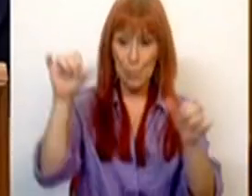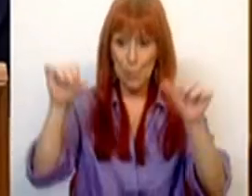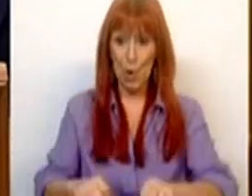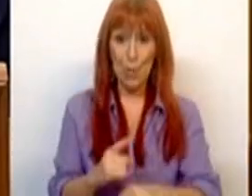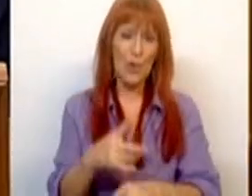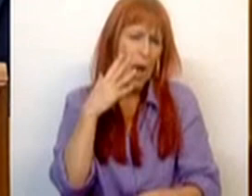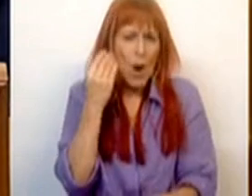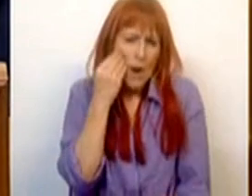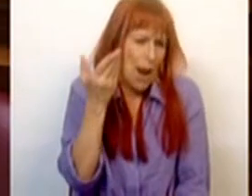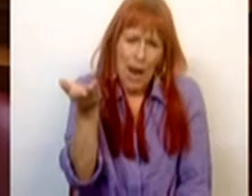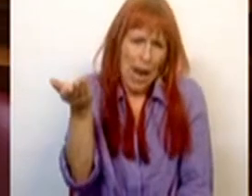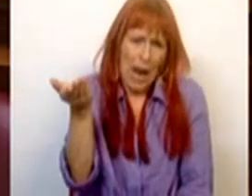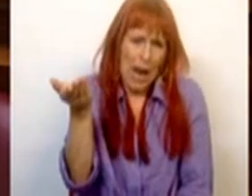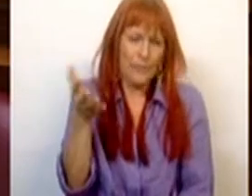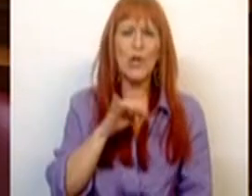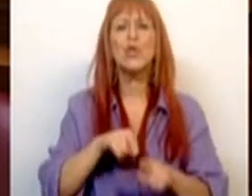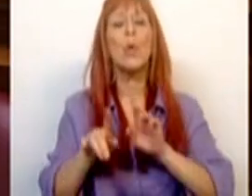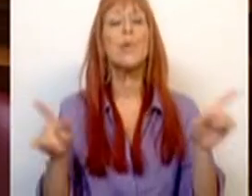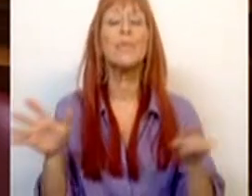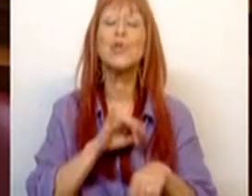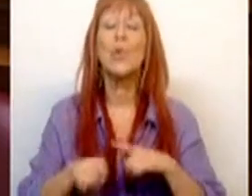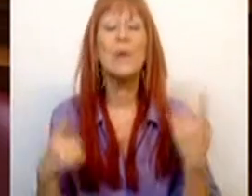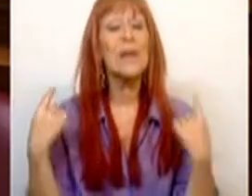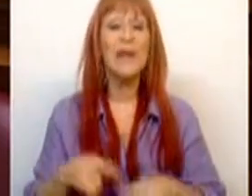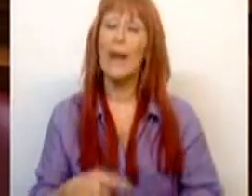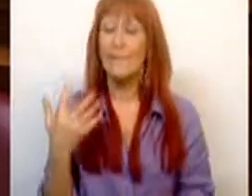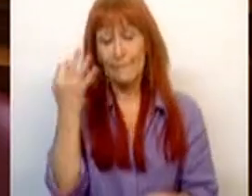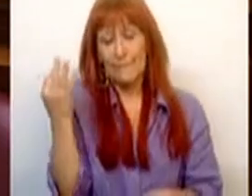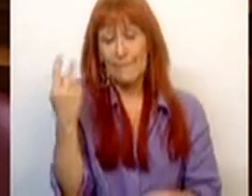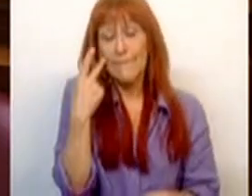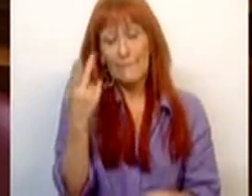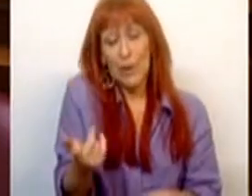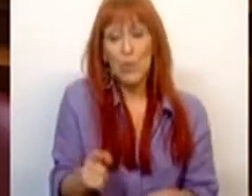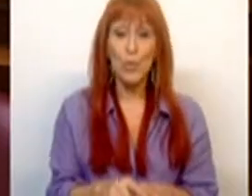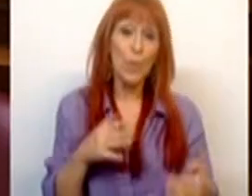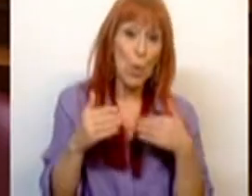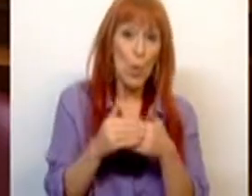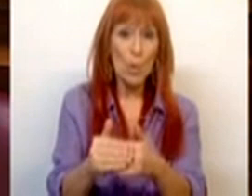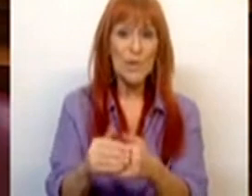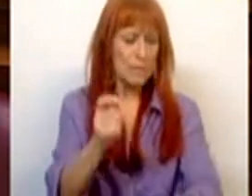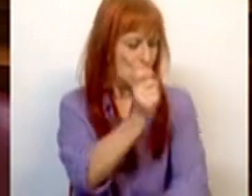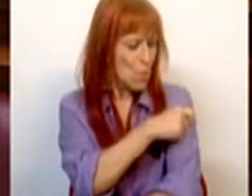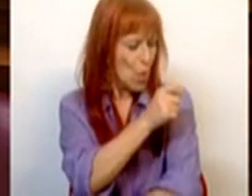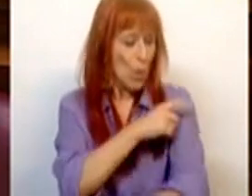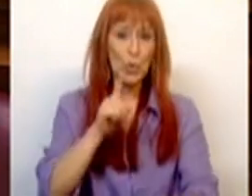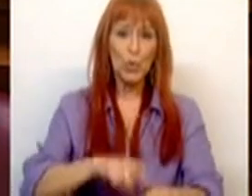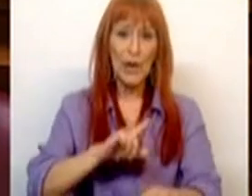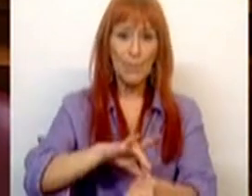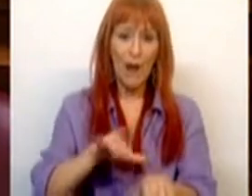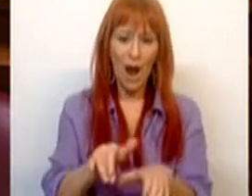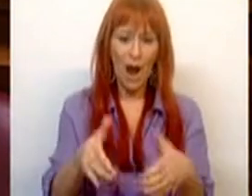já é normal. Sr. Deputado, o Sr. Deputado tem que reconhecer que o processo de vacinação na altura da